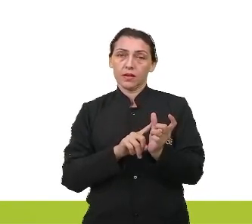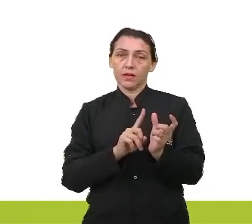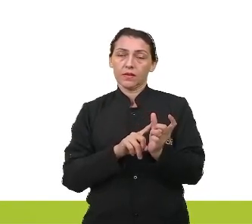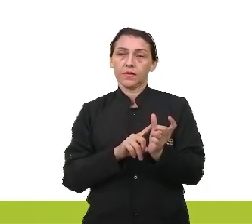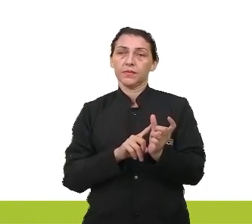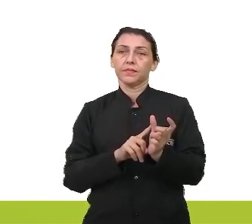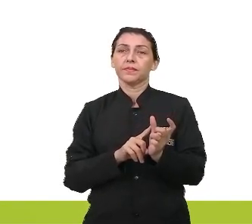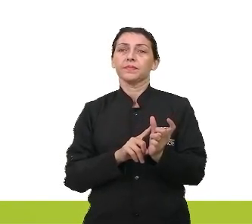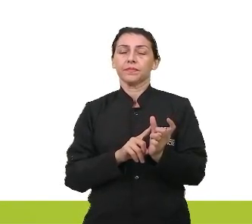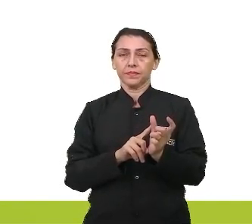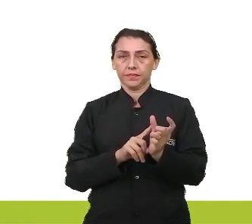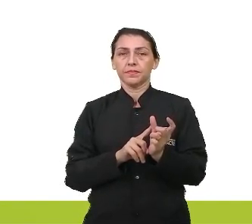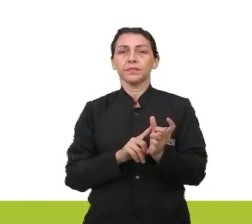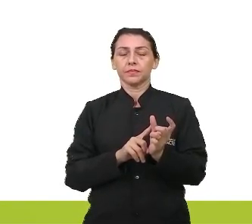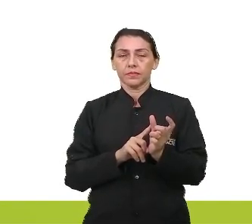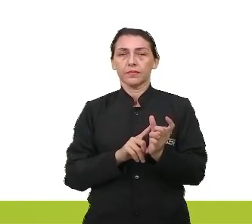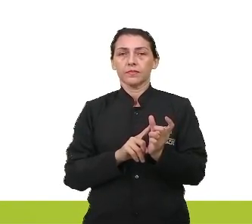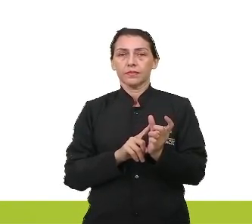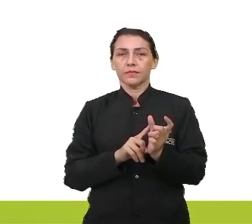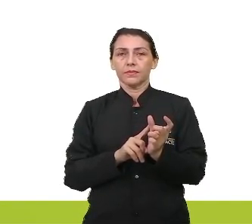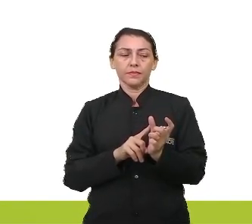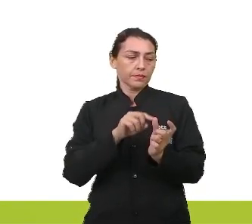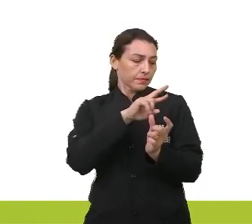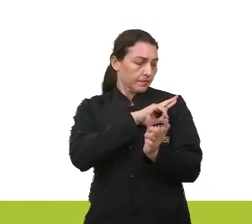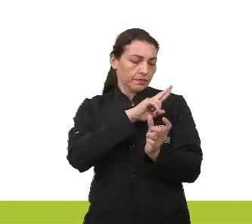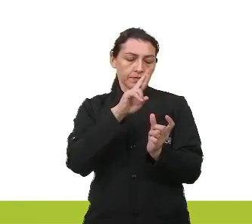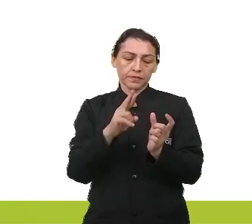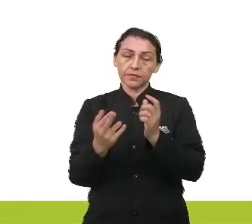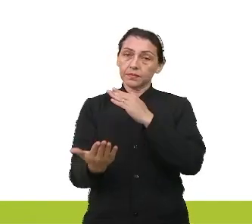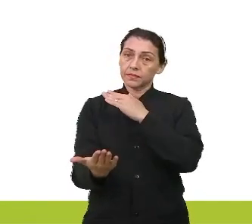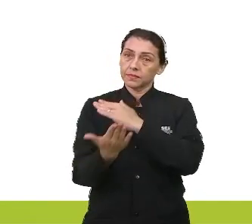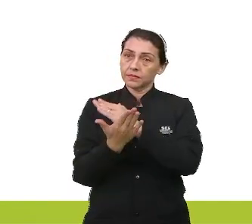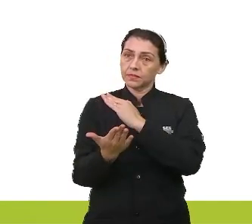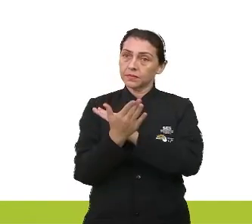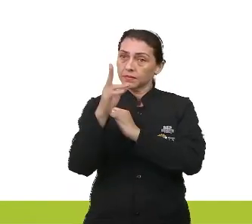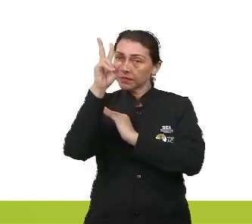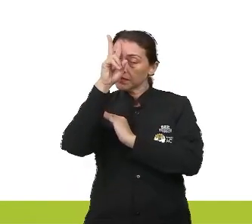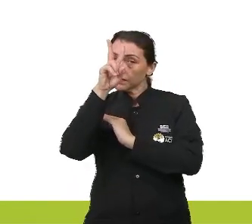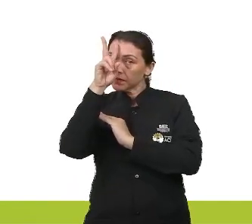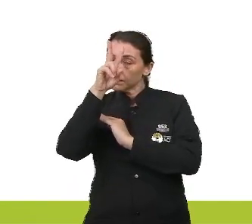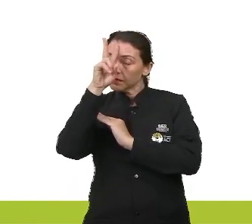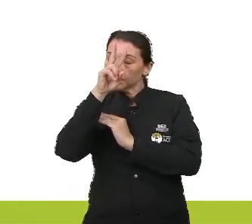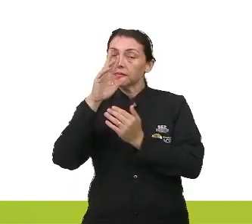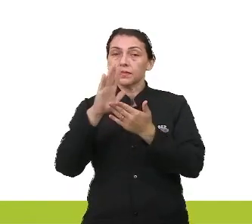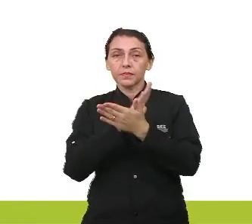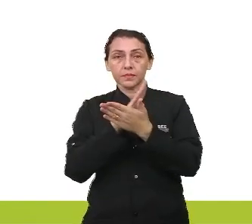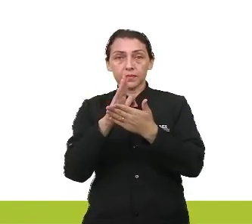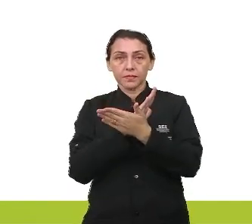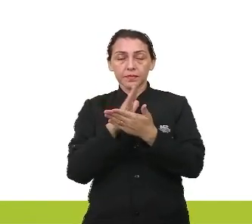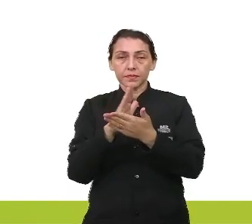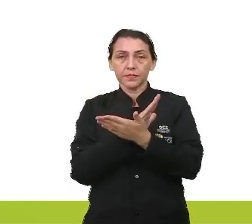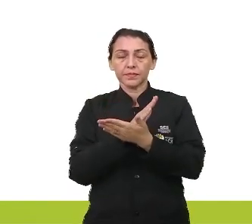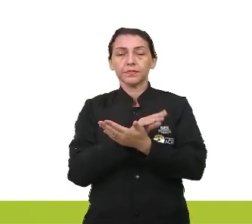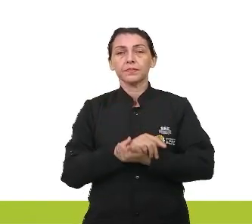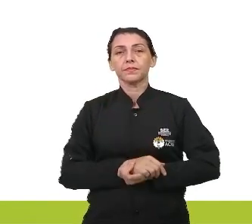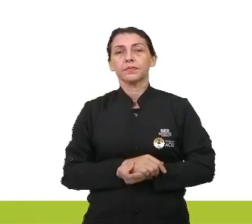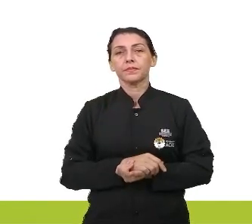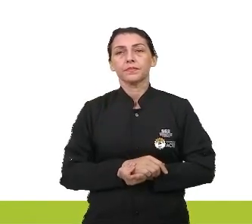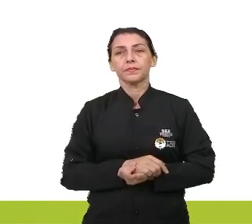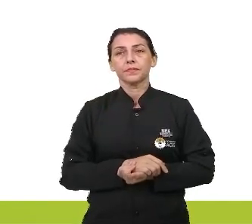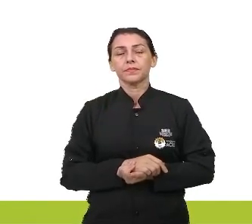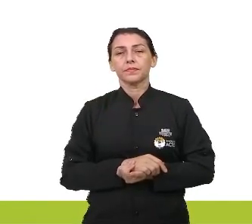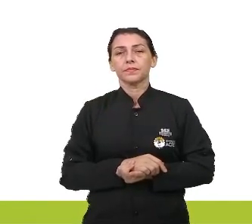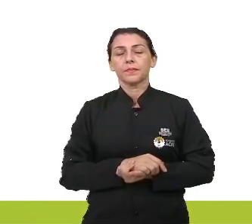uma palavra sintética que ela vai te ajudar a lembrar de vai te ajudar a lembrar,